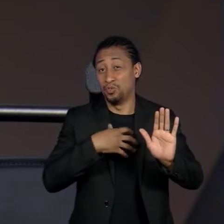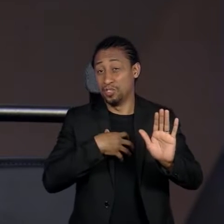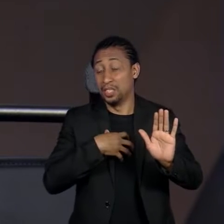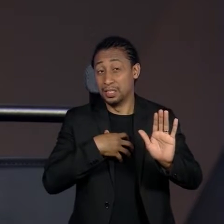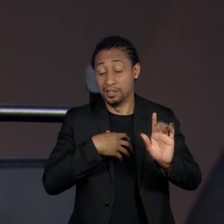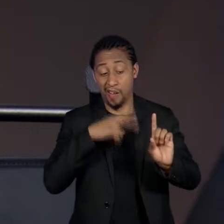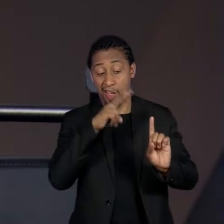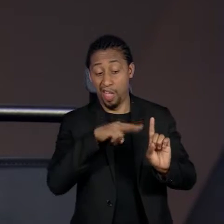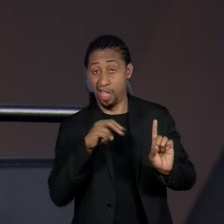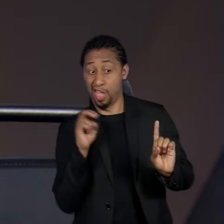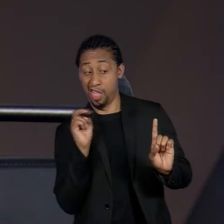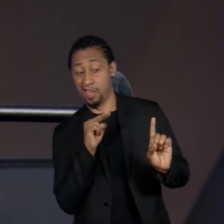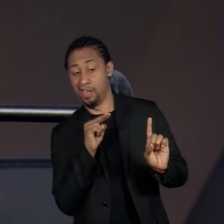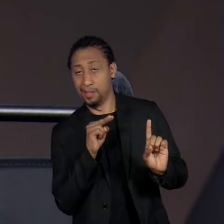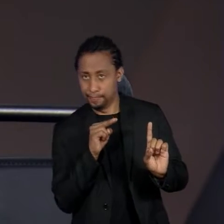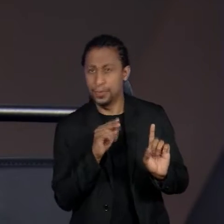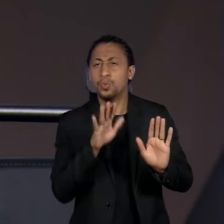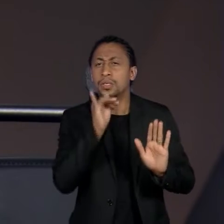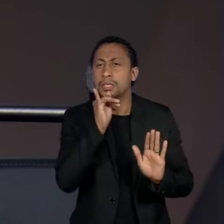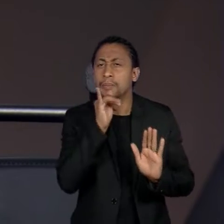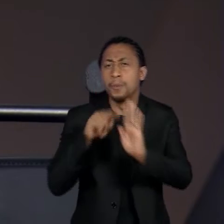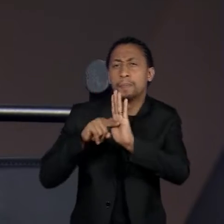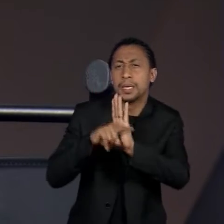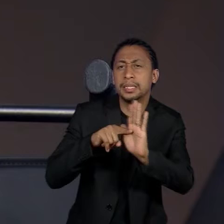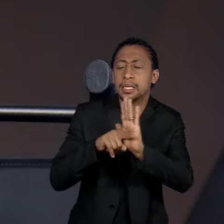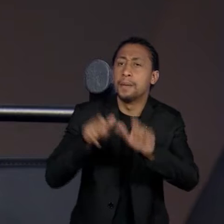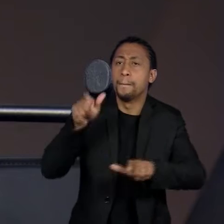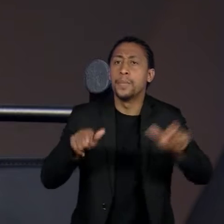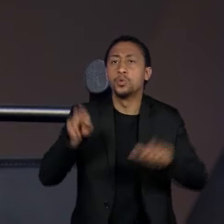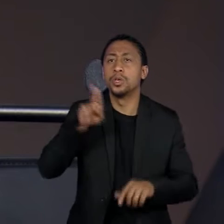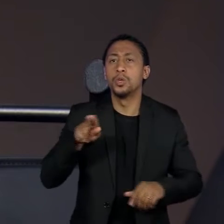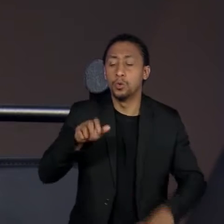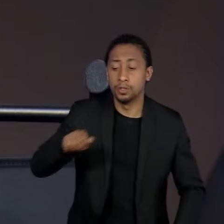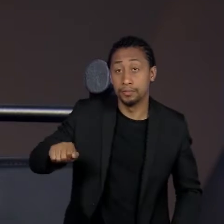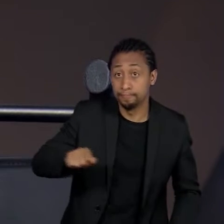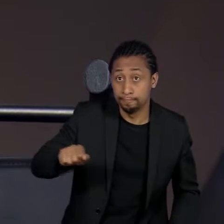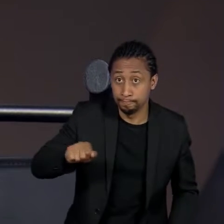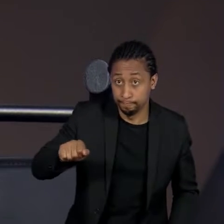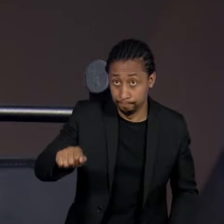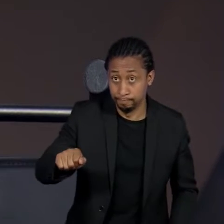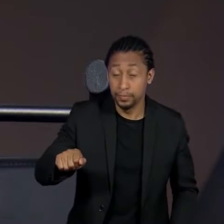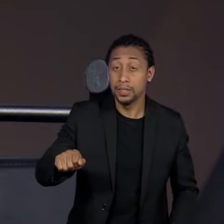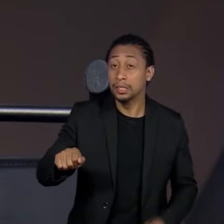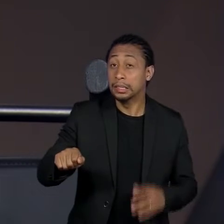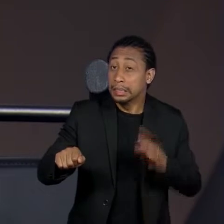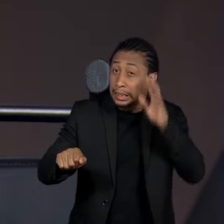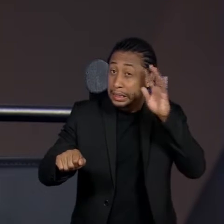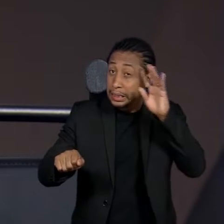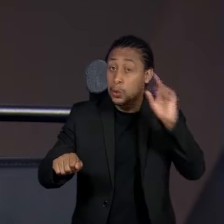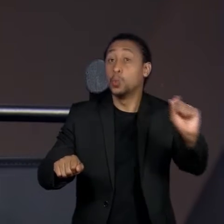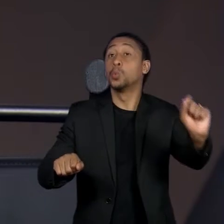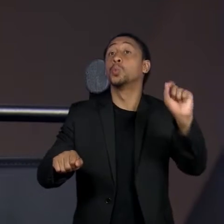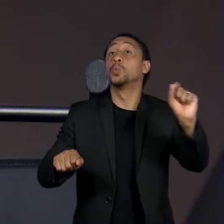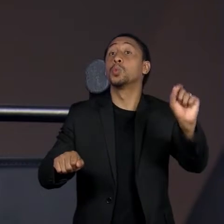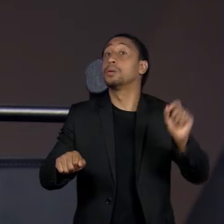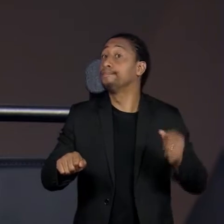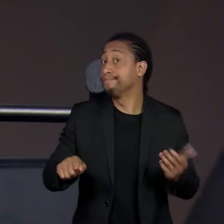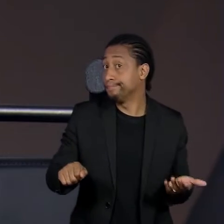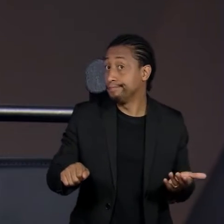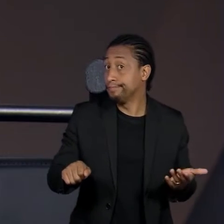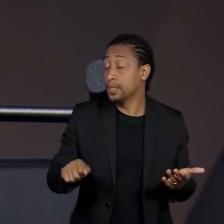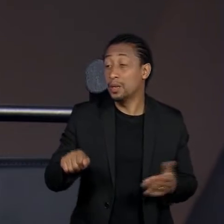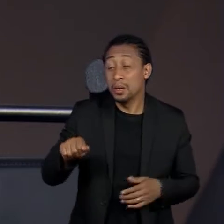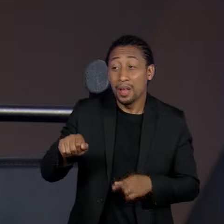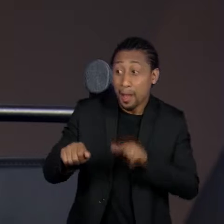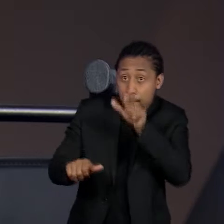quando a gente pesquisa sobre uma pessoa que usa bengala, qual a primeira imagem vem na frente? Uma pessoa